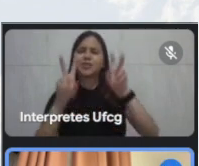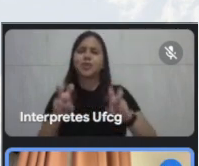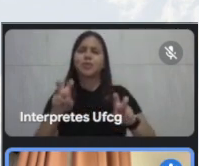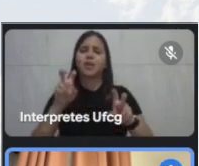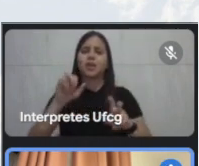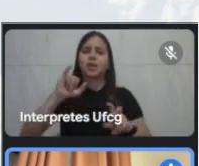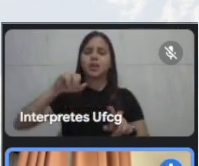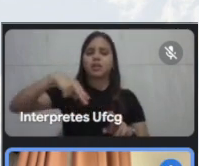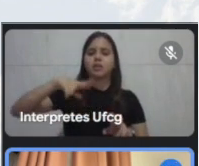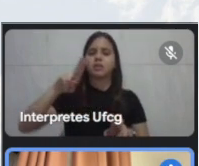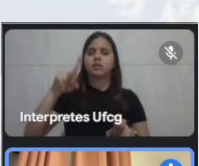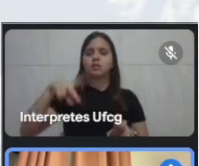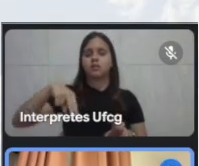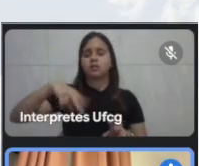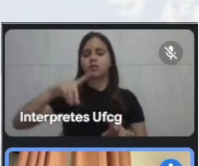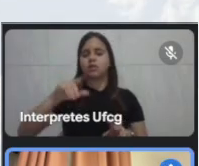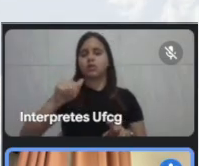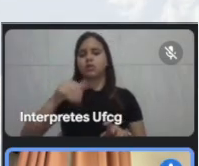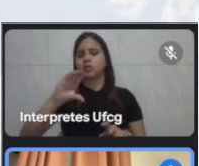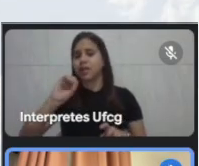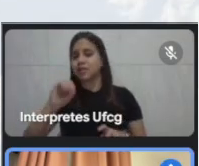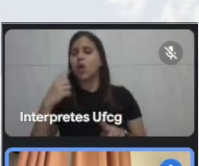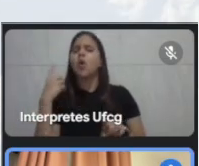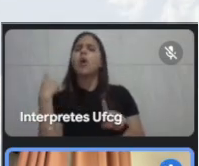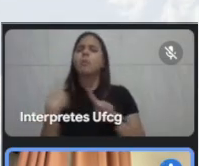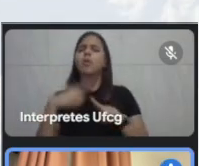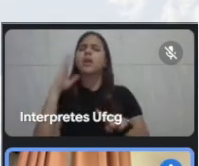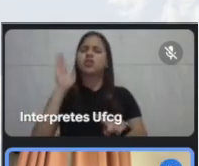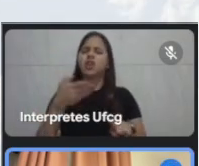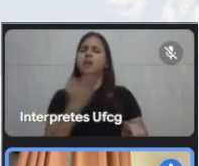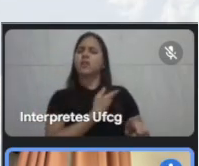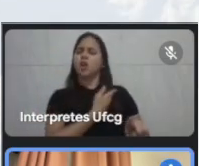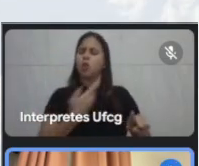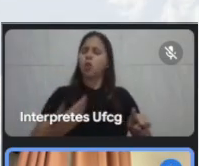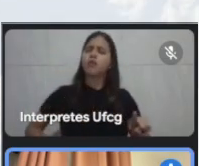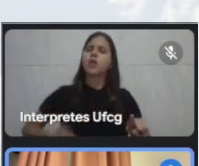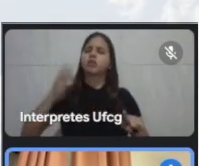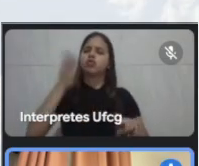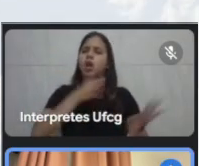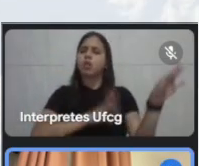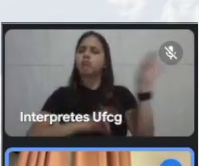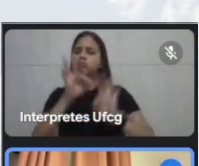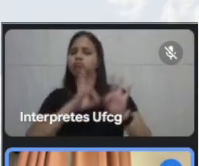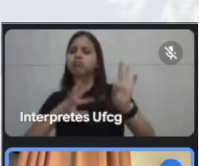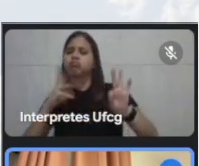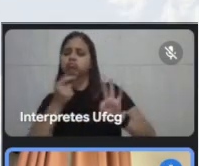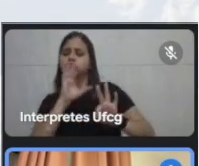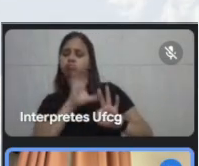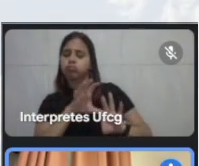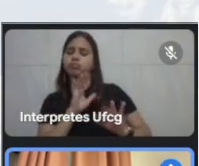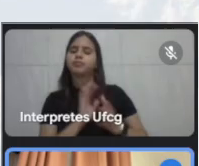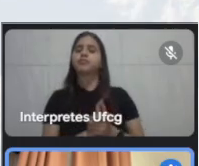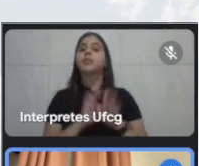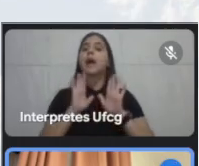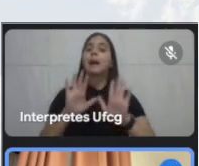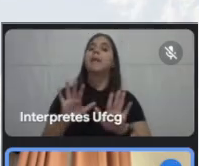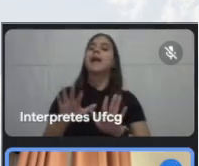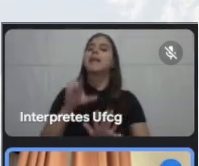estudo, até porque ele já existe, já é dados governamentais que são validados e calibrados para aquela região. Só o que está